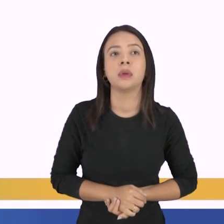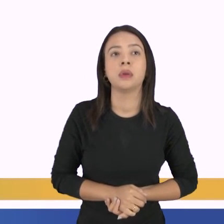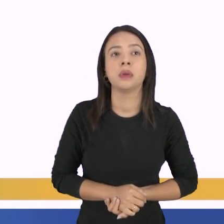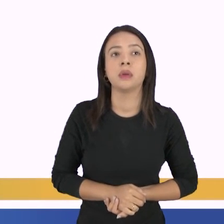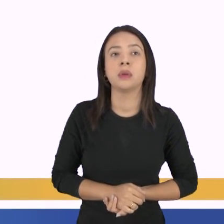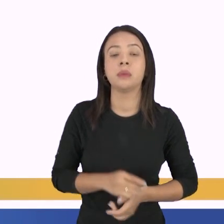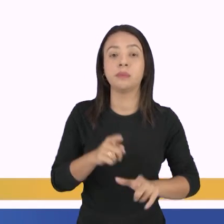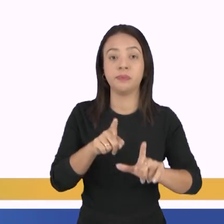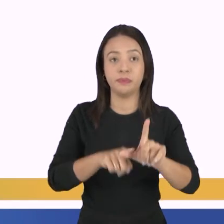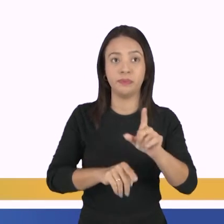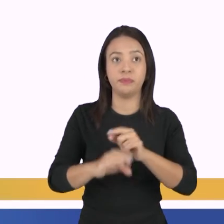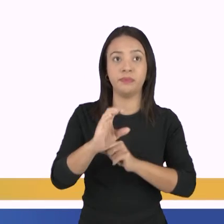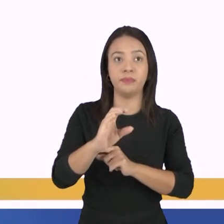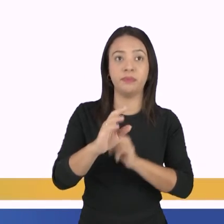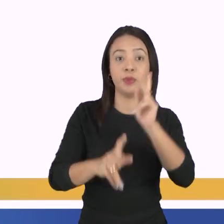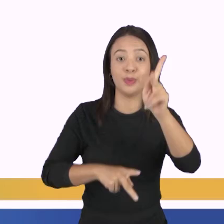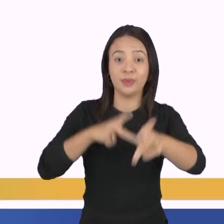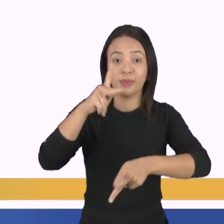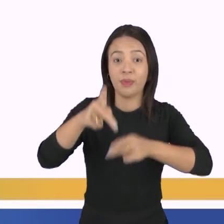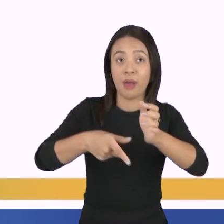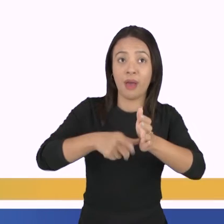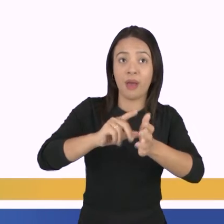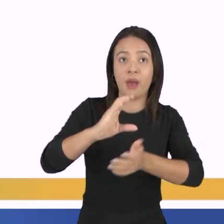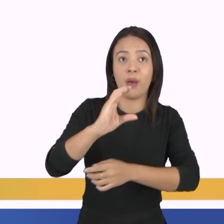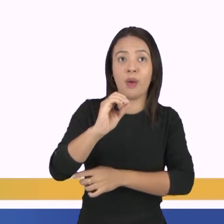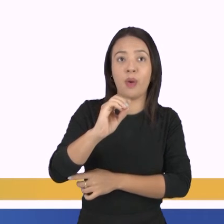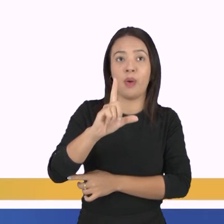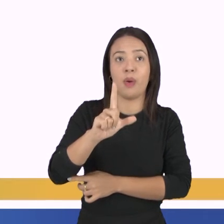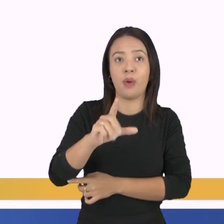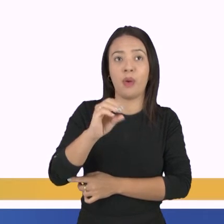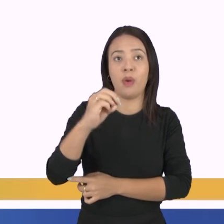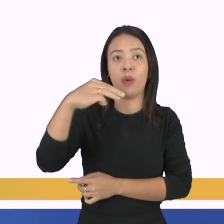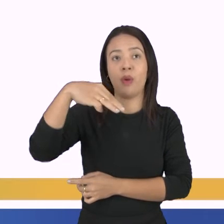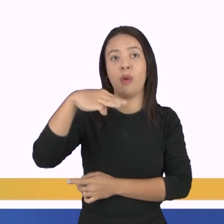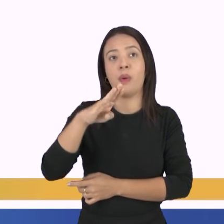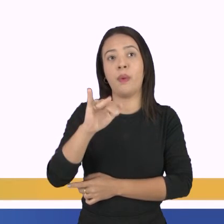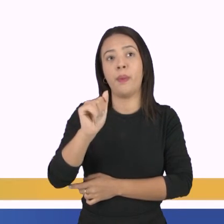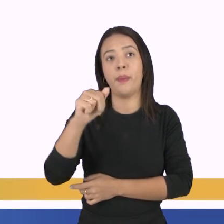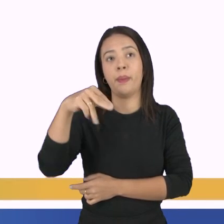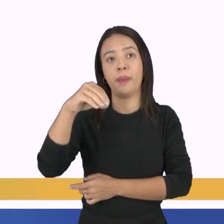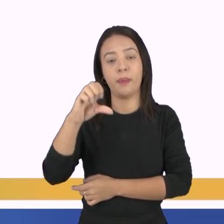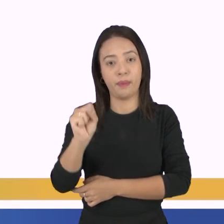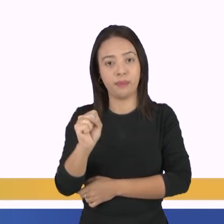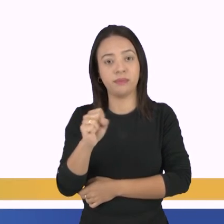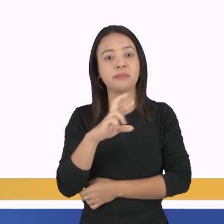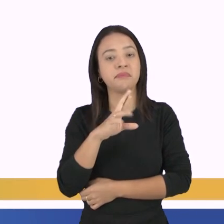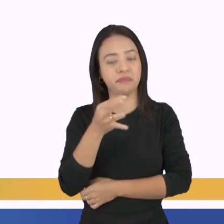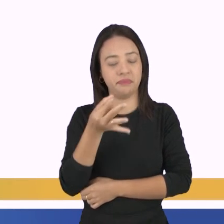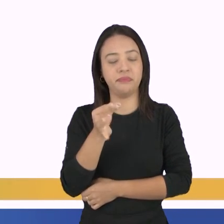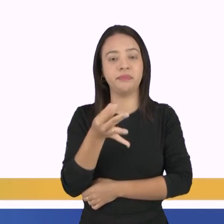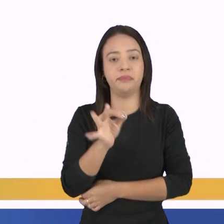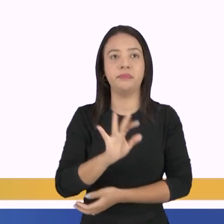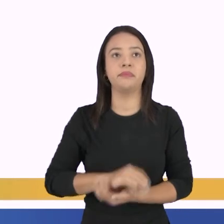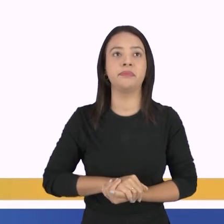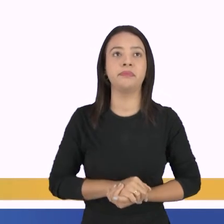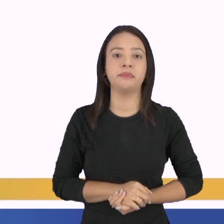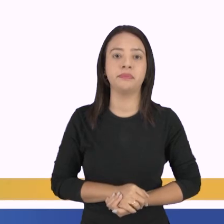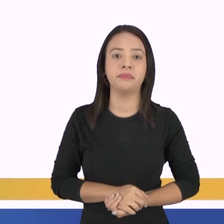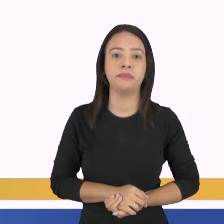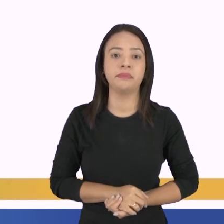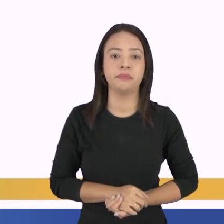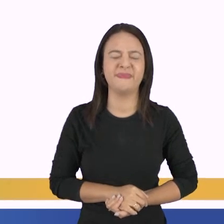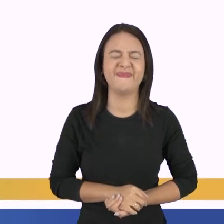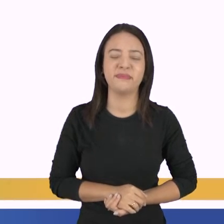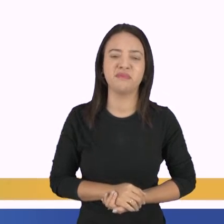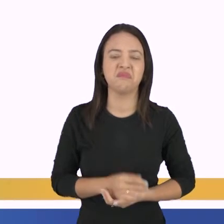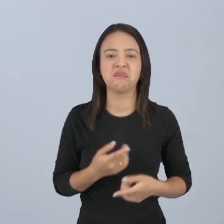Então, quem respondeu povos pré-colombianos, né, foi feliz na sua resposta, letra C, né? Então,